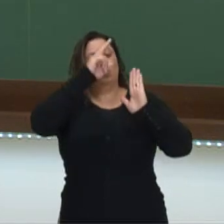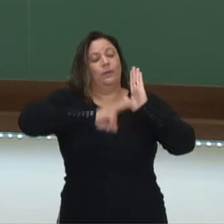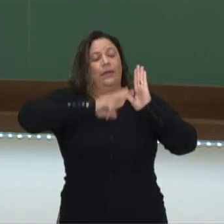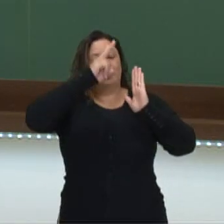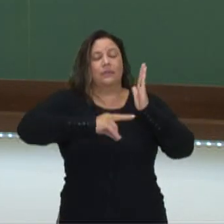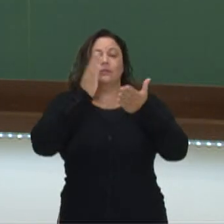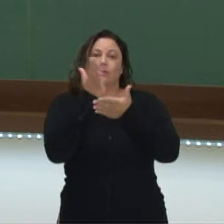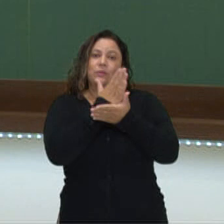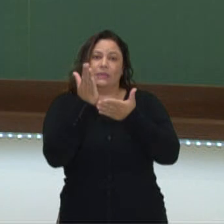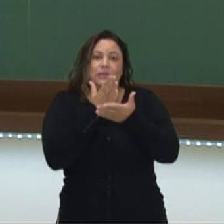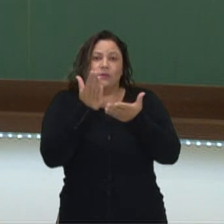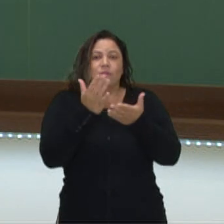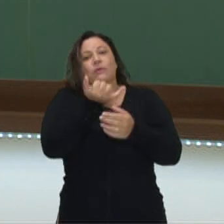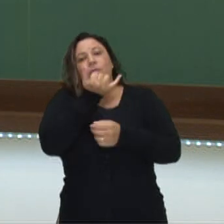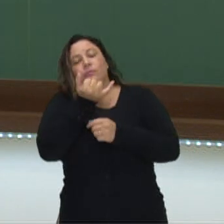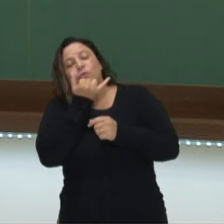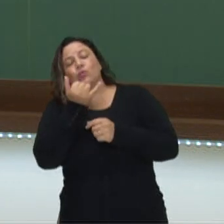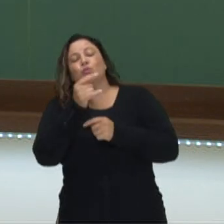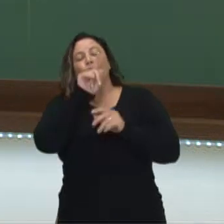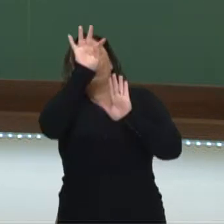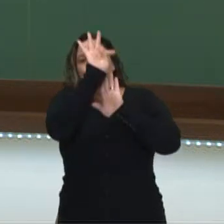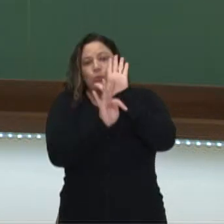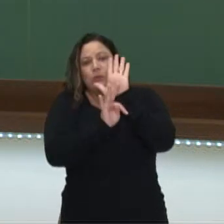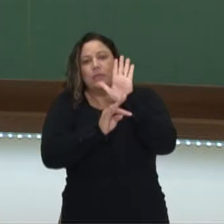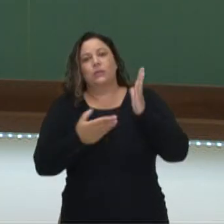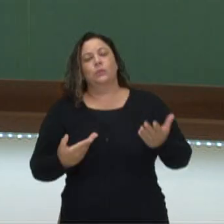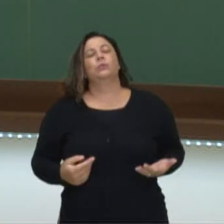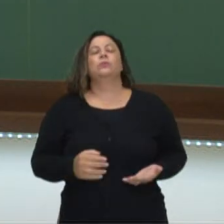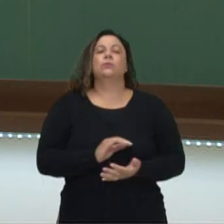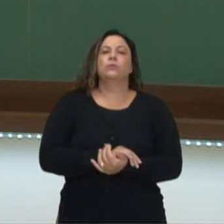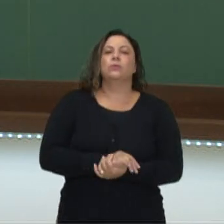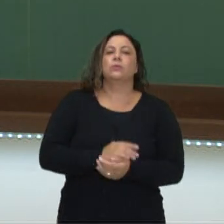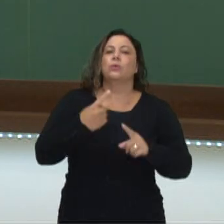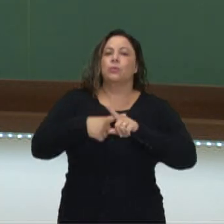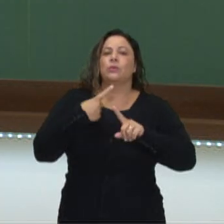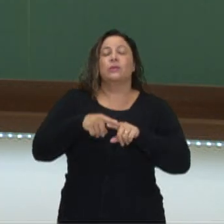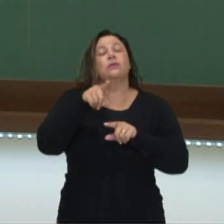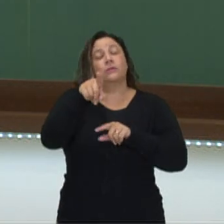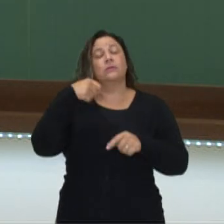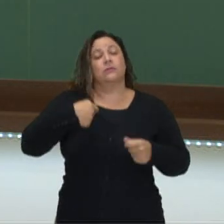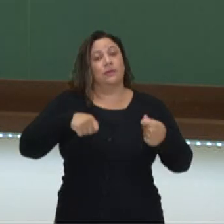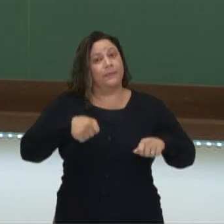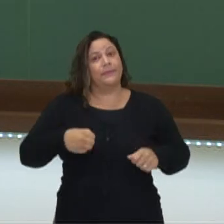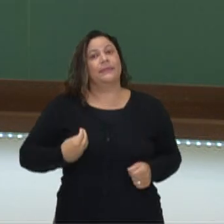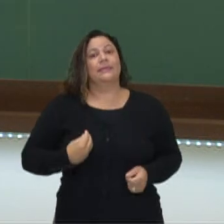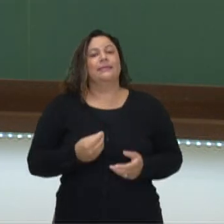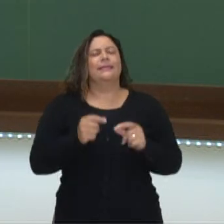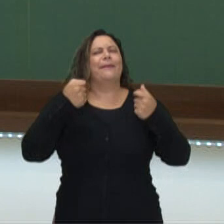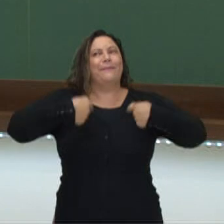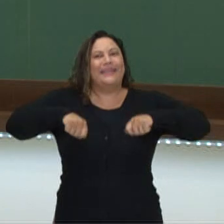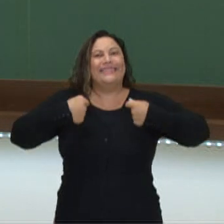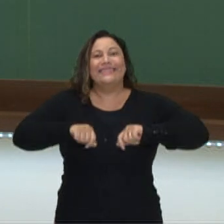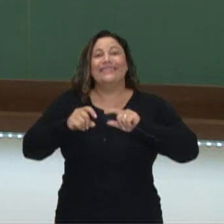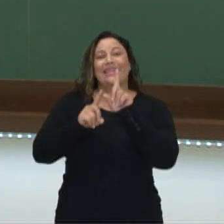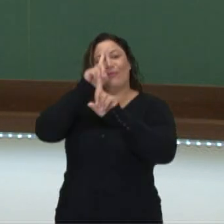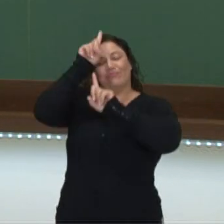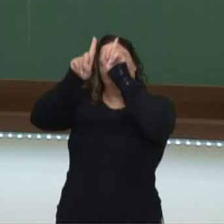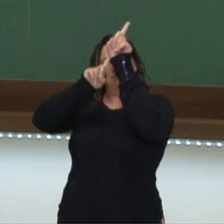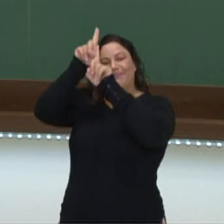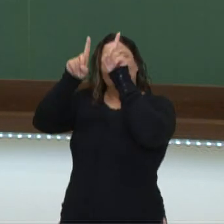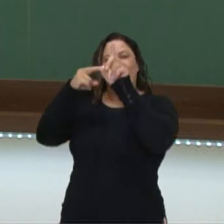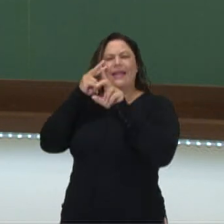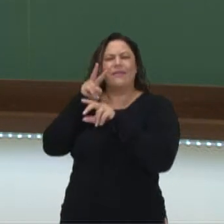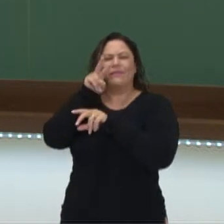livro, o texto, porque você vai precisar usar as ideias que você viu